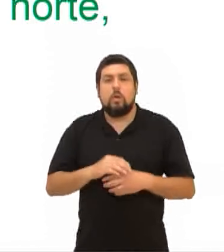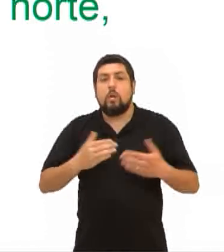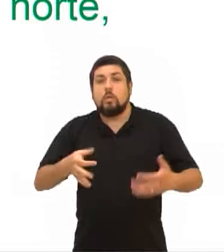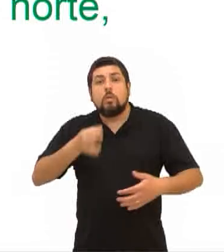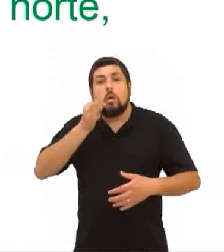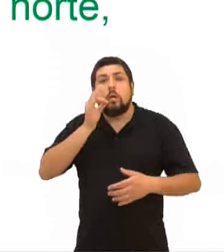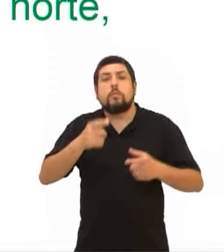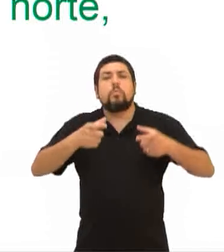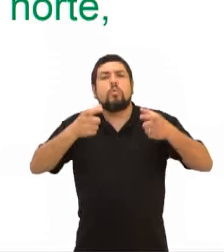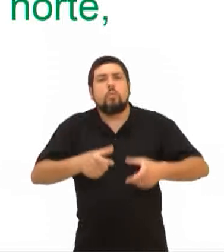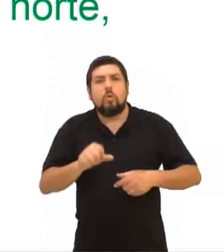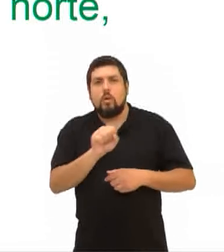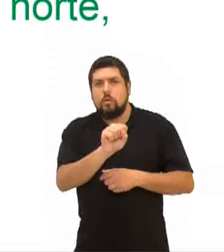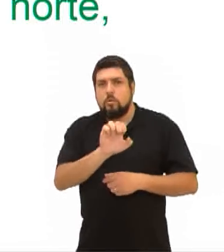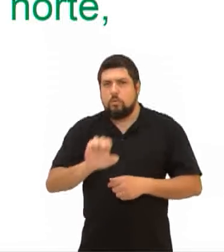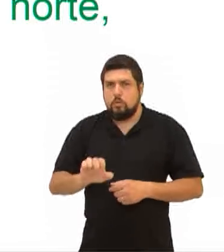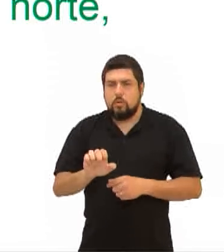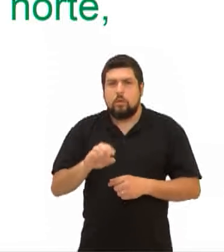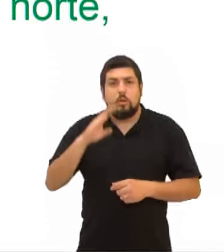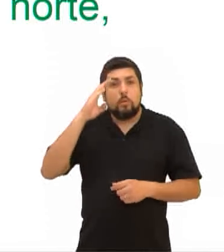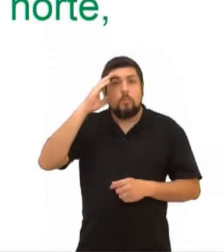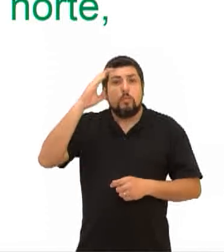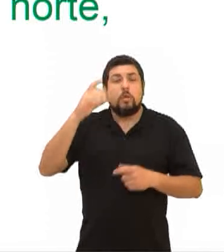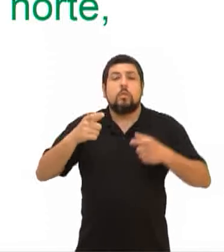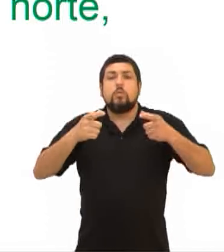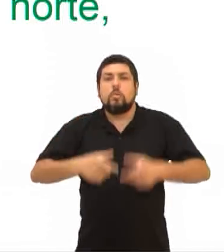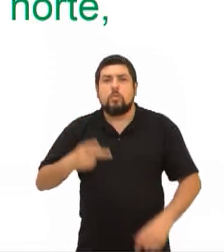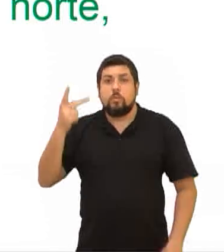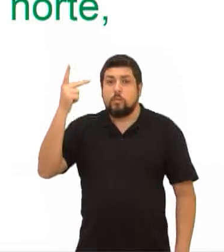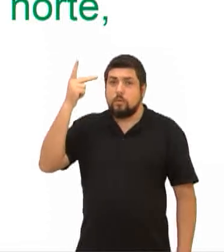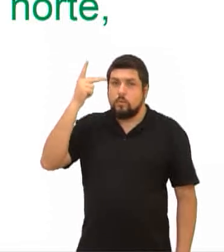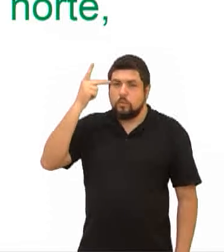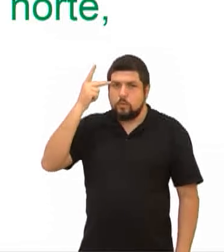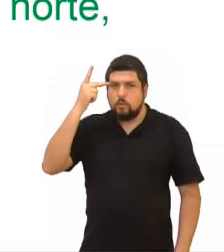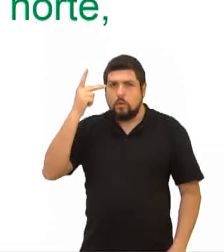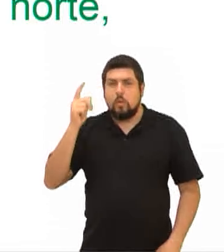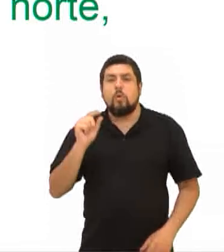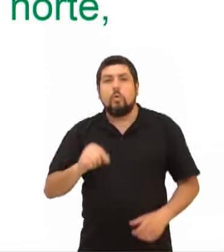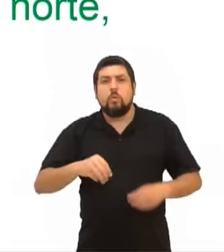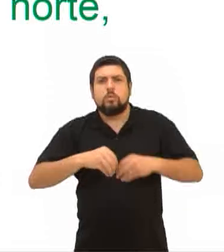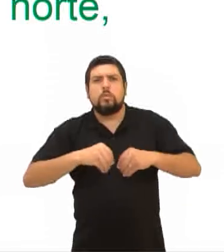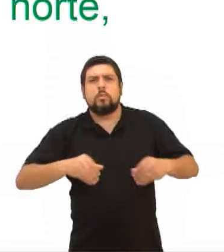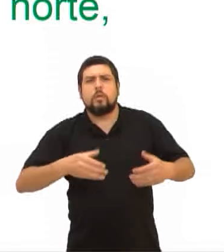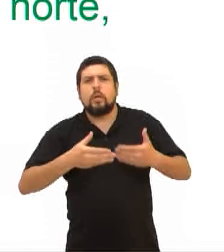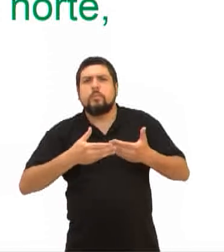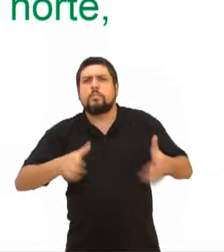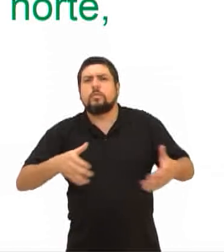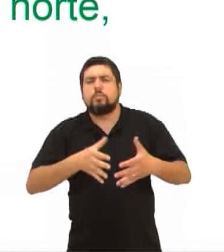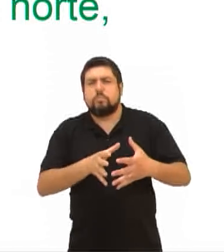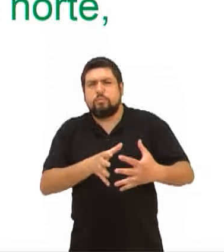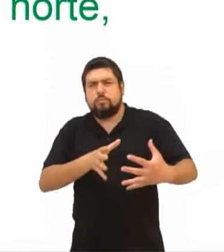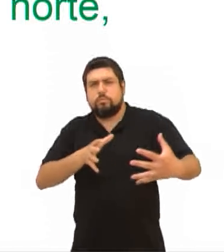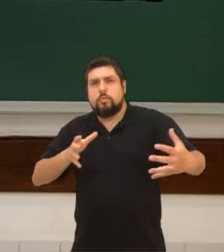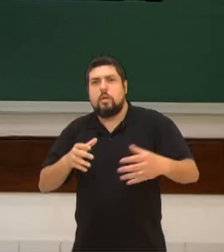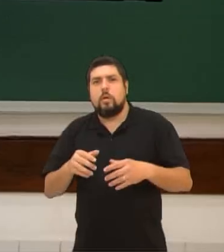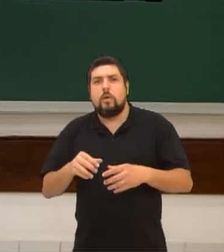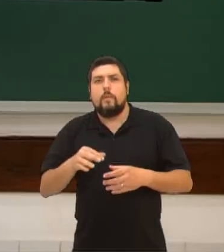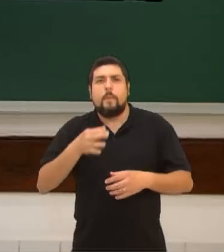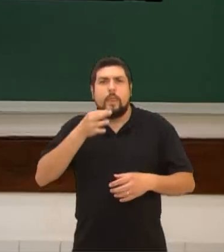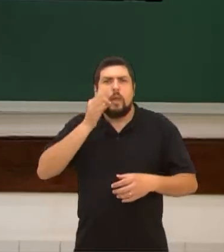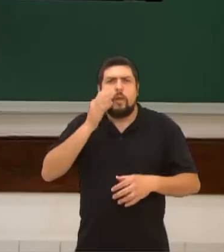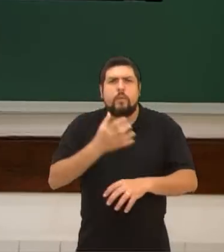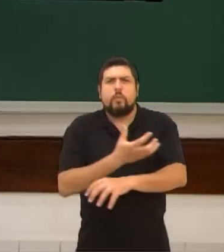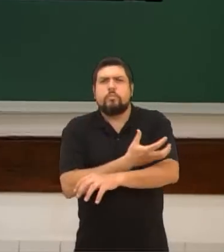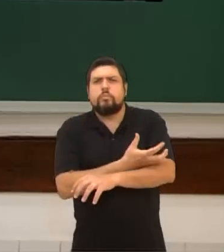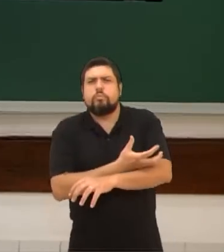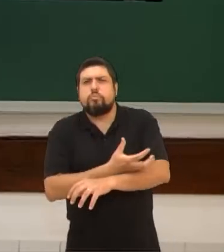concentrar no sudeste, principalmente no estado de São Paulo, que tinha as fronteiras abertas, né? A gente planta os pés de café em milhares